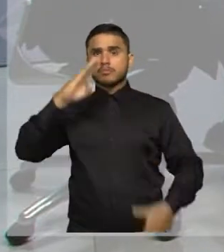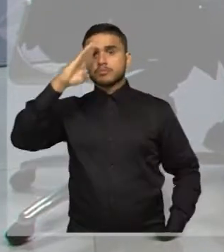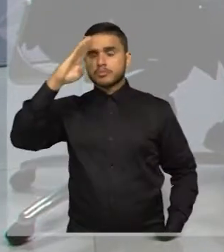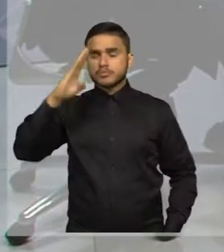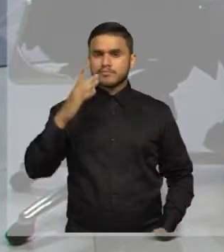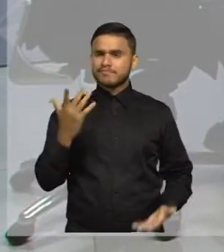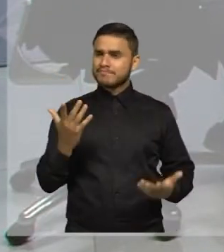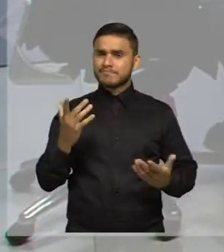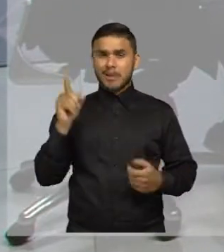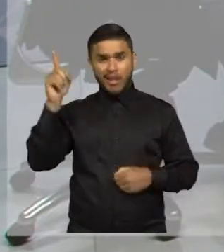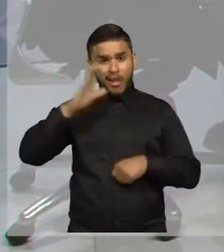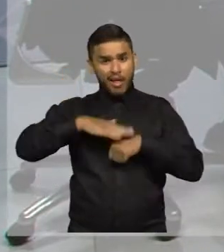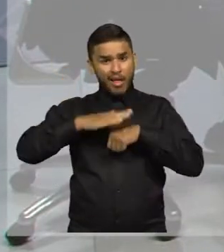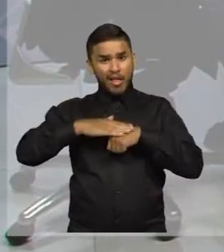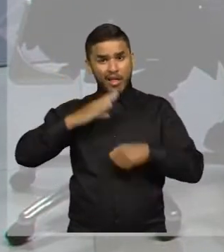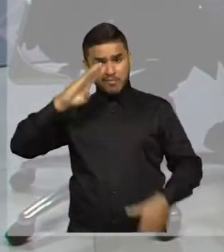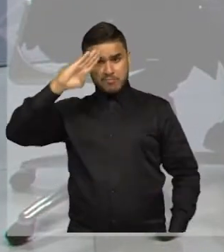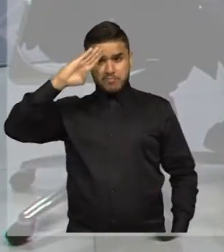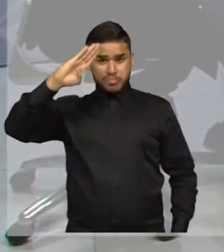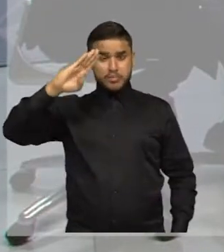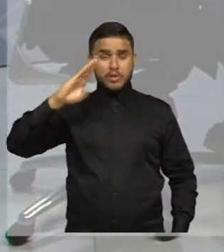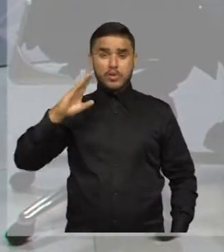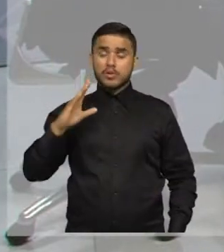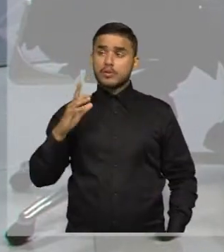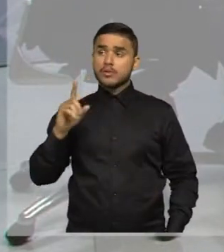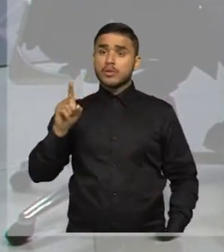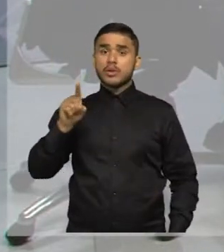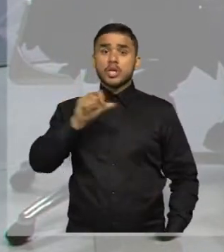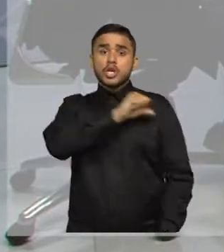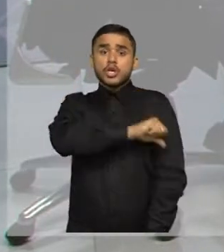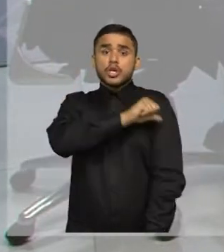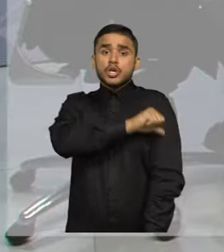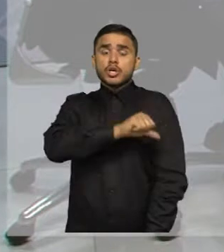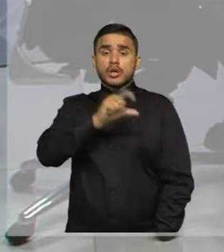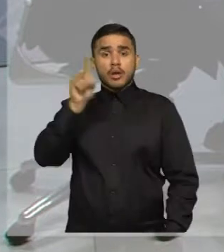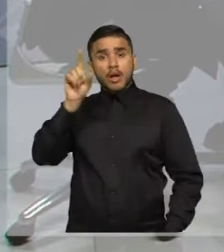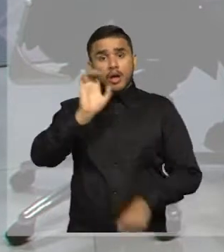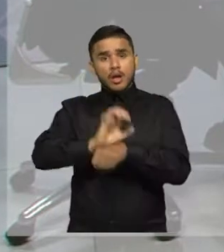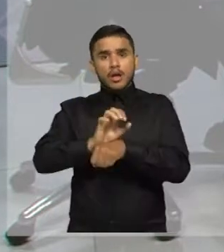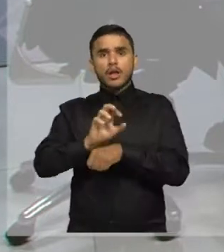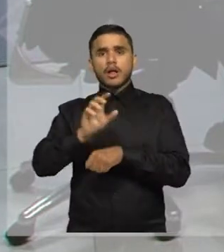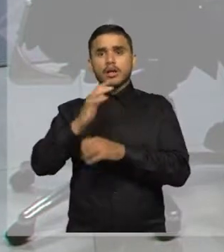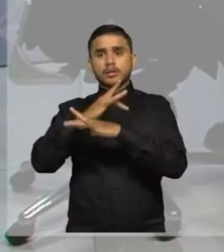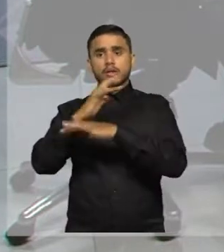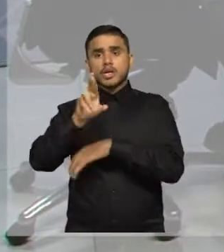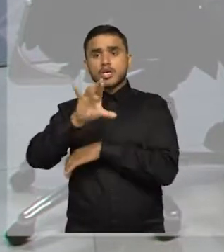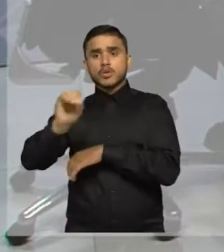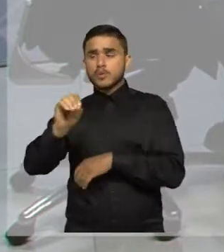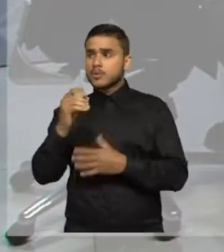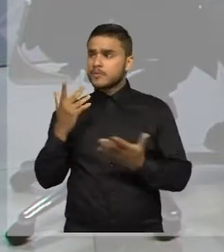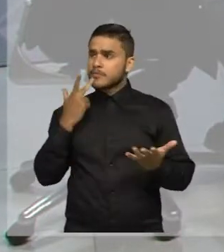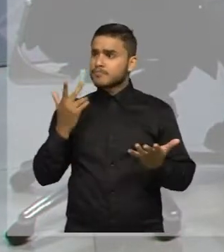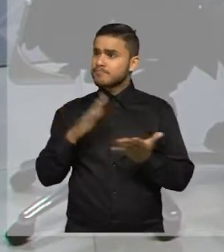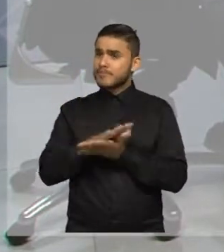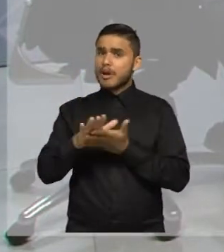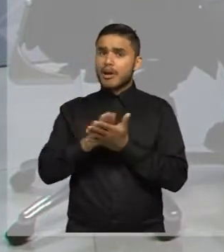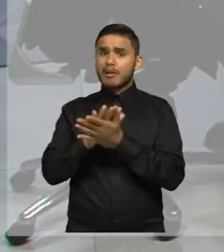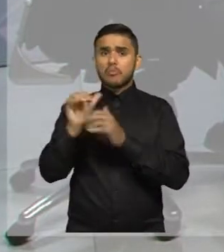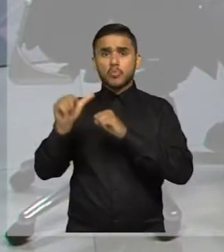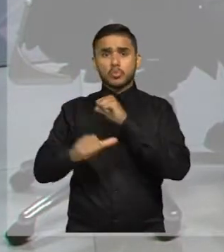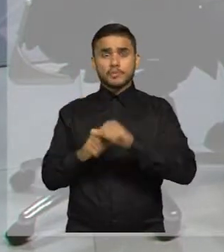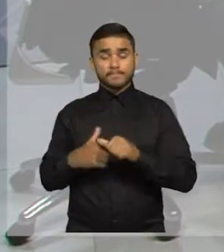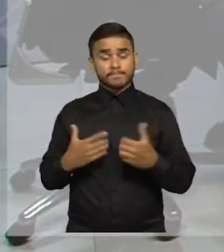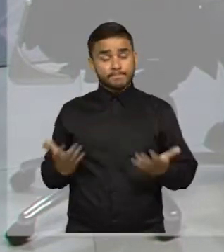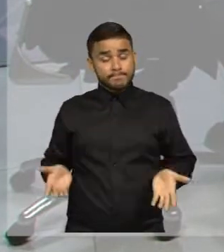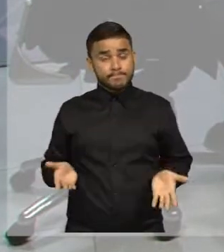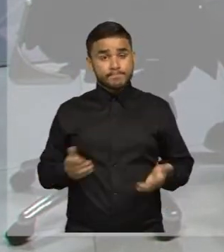no Rio não produziu nenhum efeito, pelo menos até agora. Então, professor Rui Martinho, o que